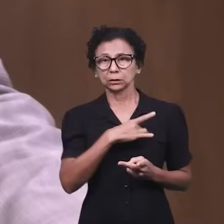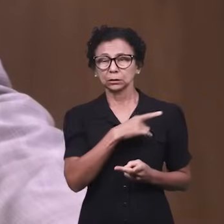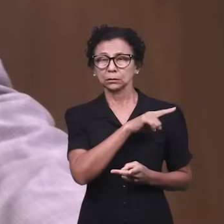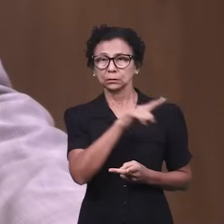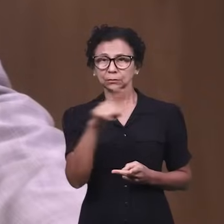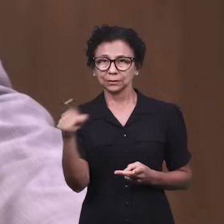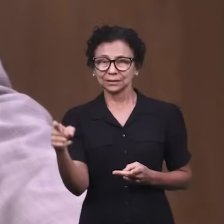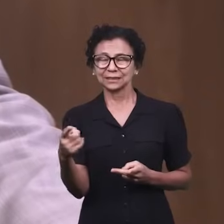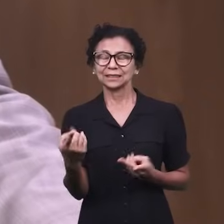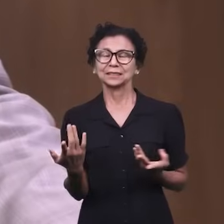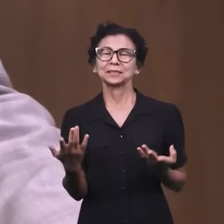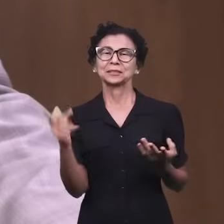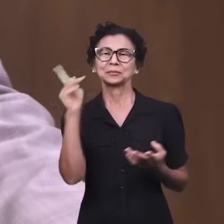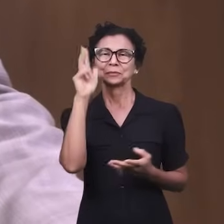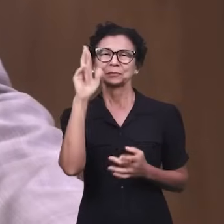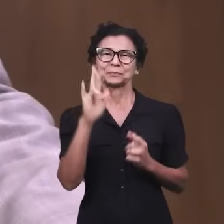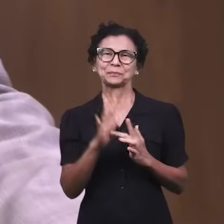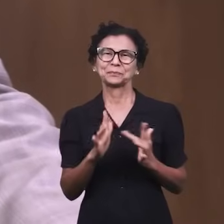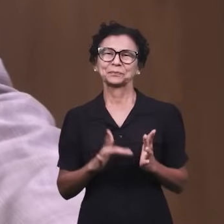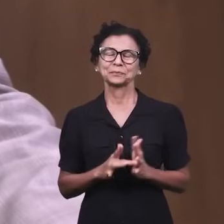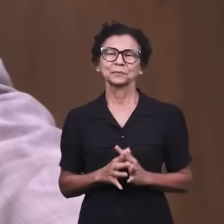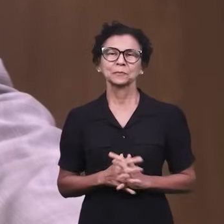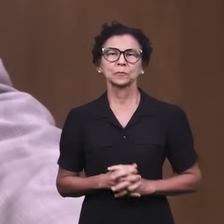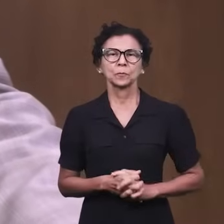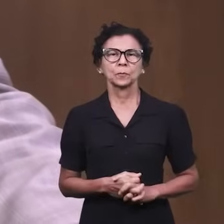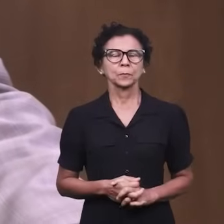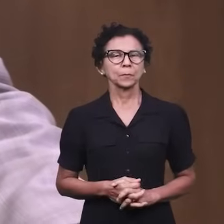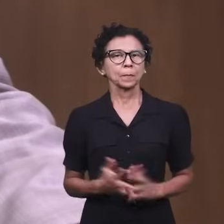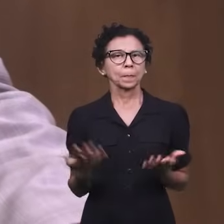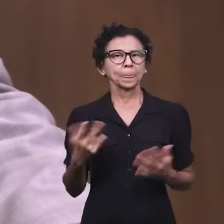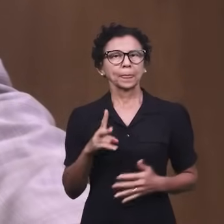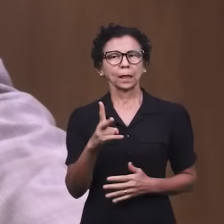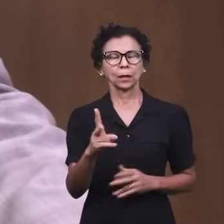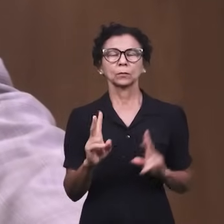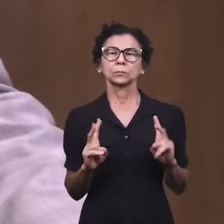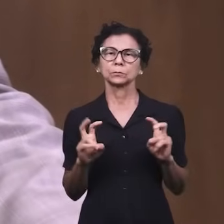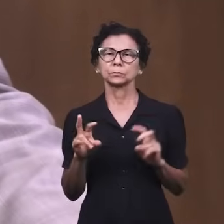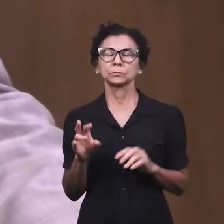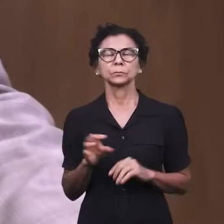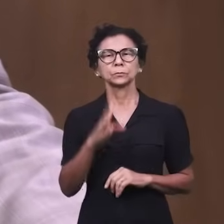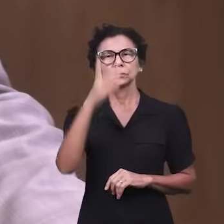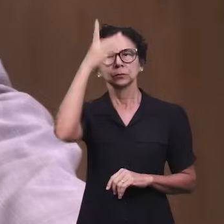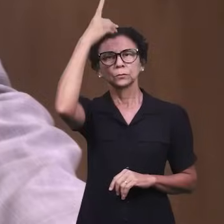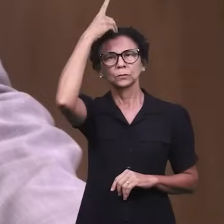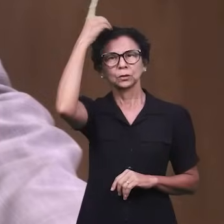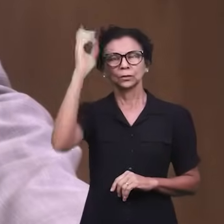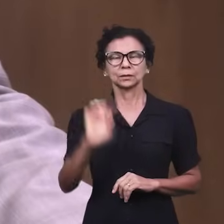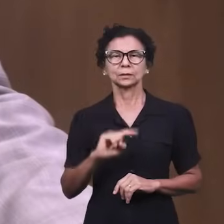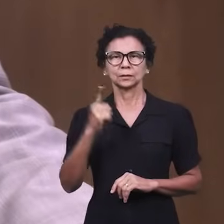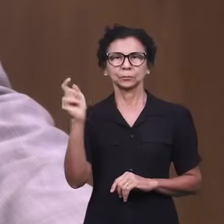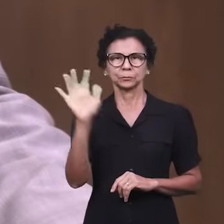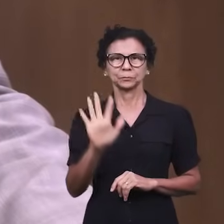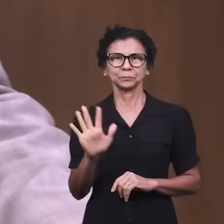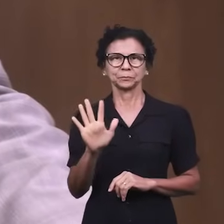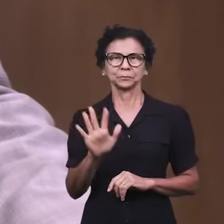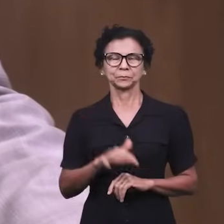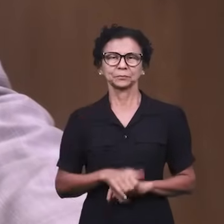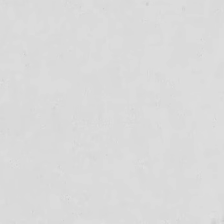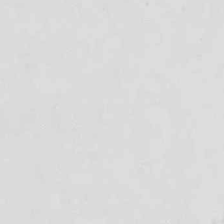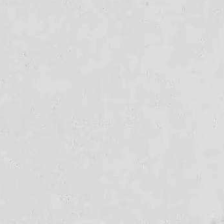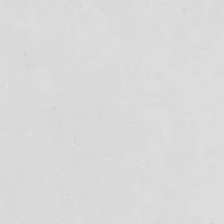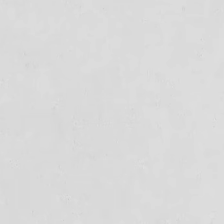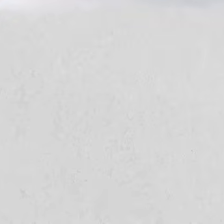A vocês também, a todos, a paz do Senhor. Nós vamos dar continuidade ao nosso assunto de dons logo depois da